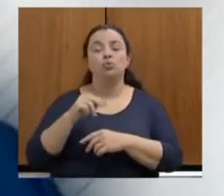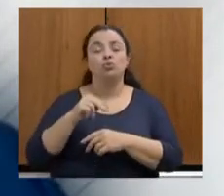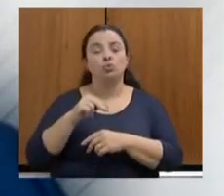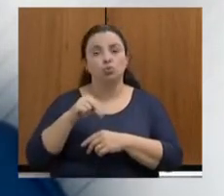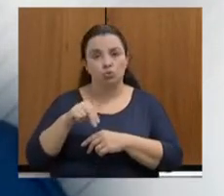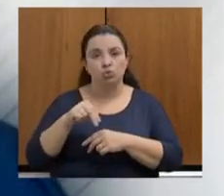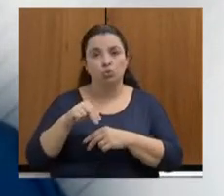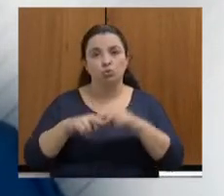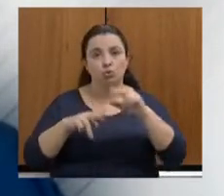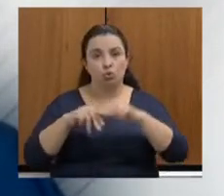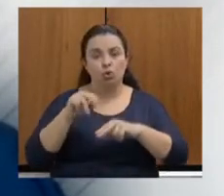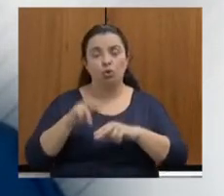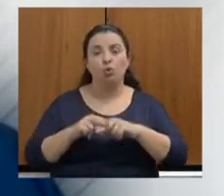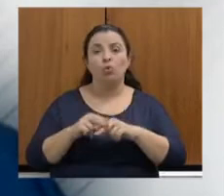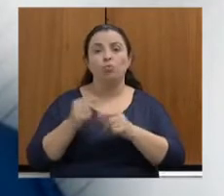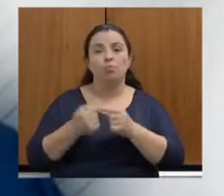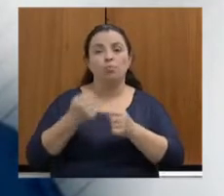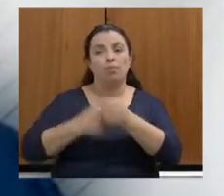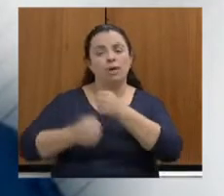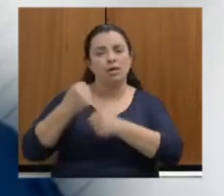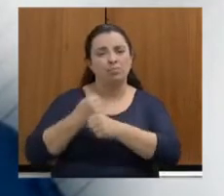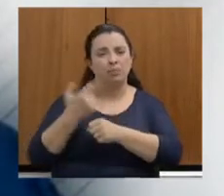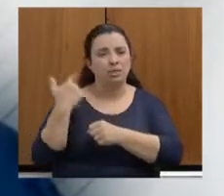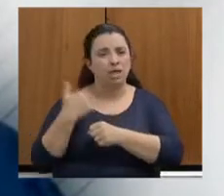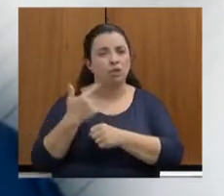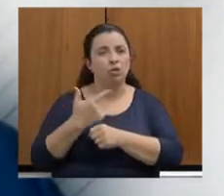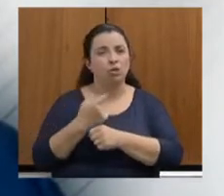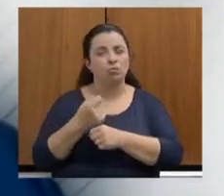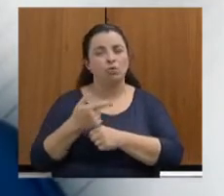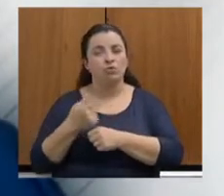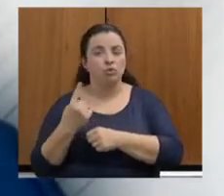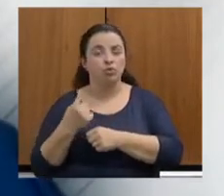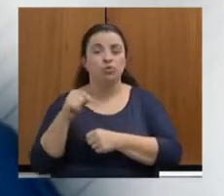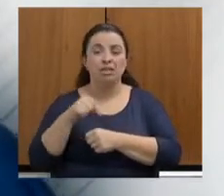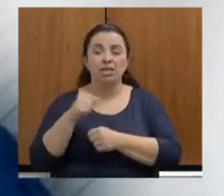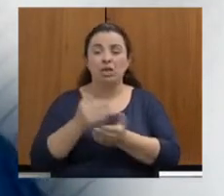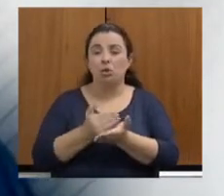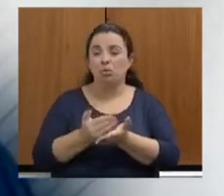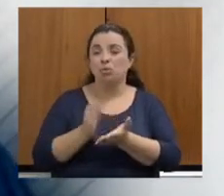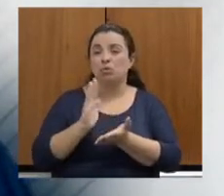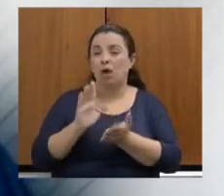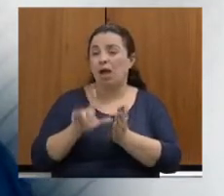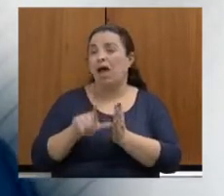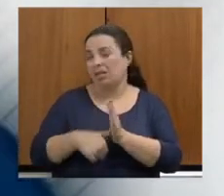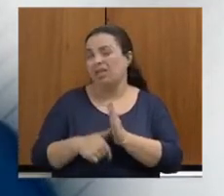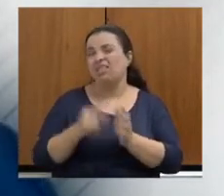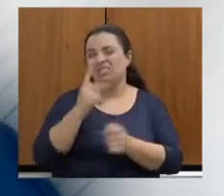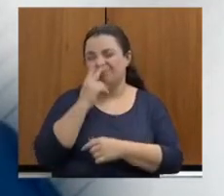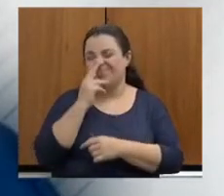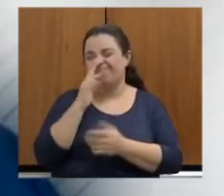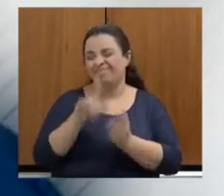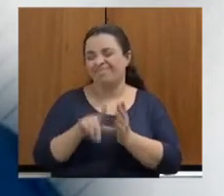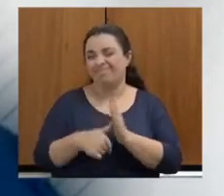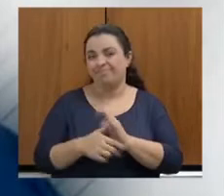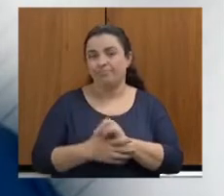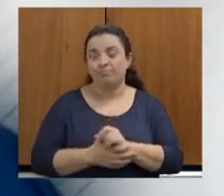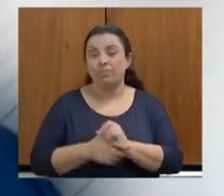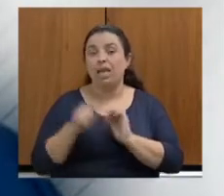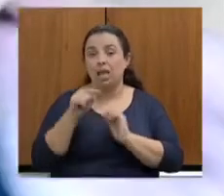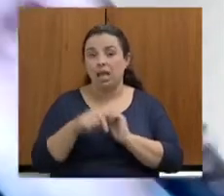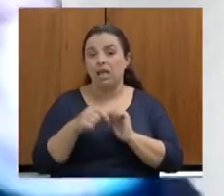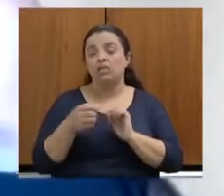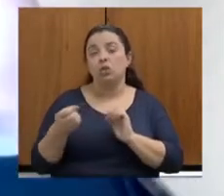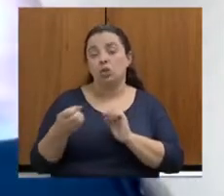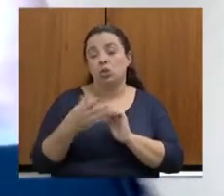processo que já começa a relativamente atrasado ou a Impacto ação é um instrumento previsto